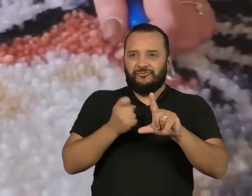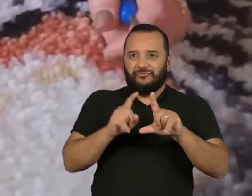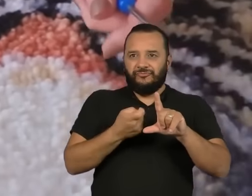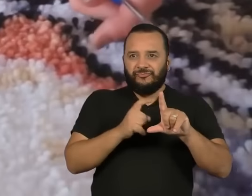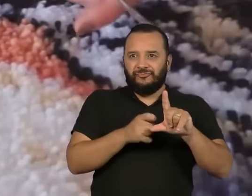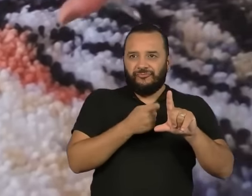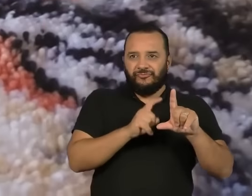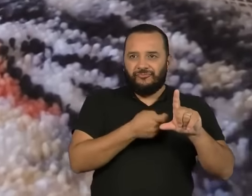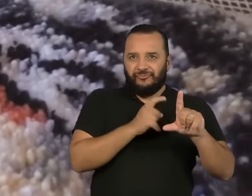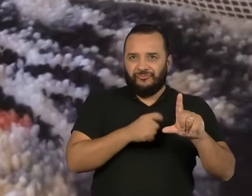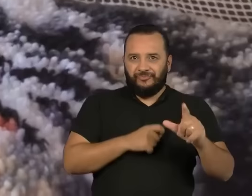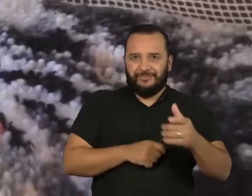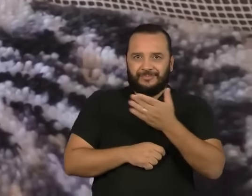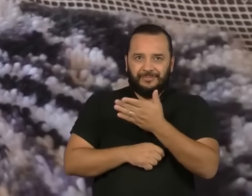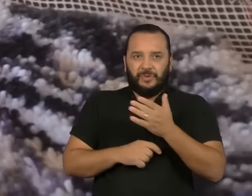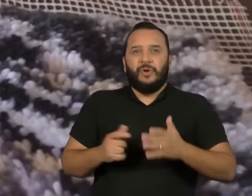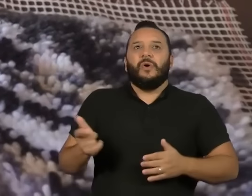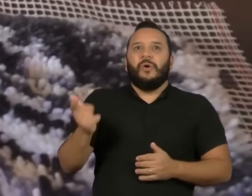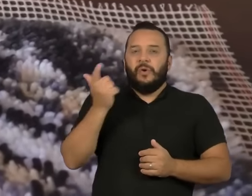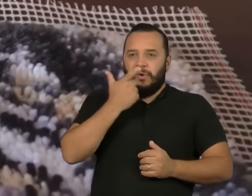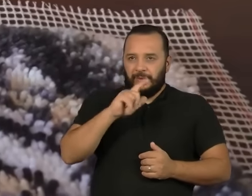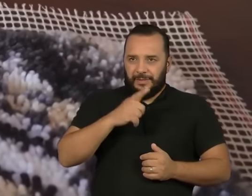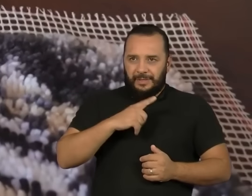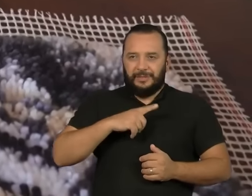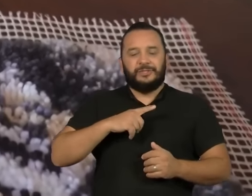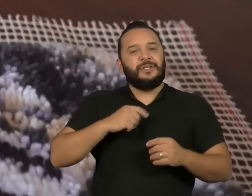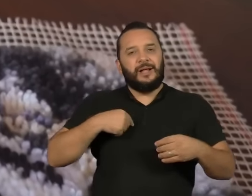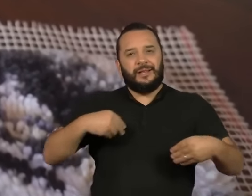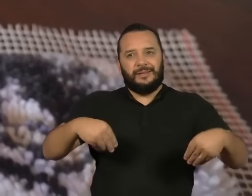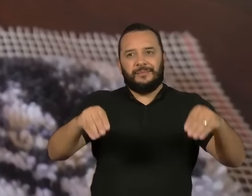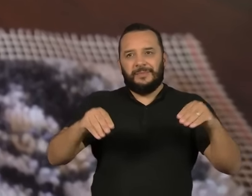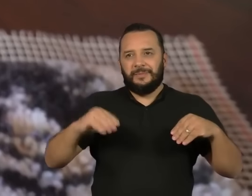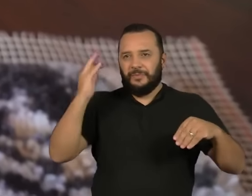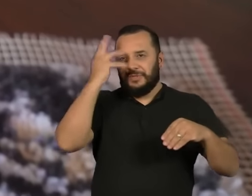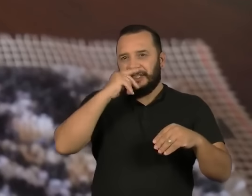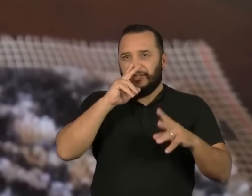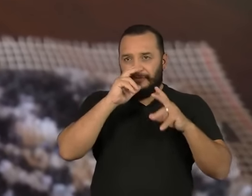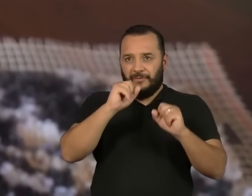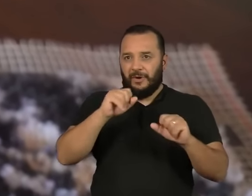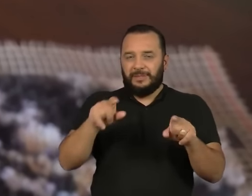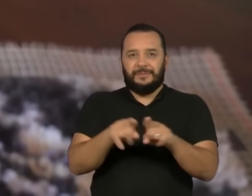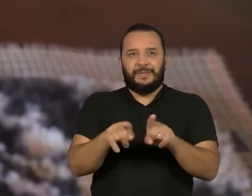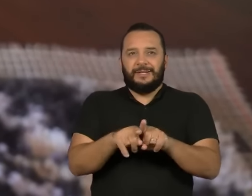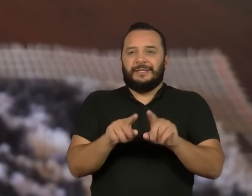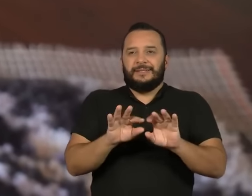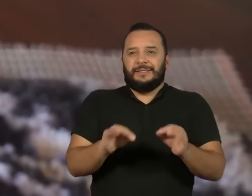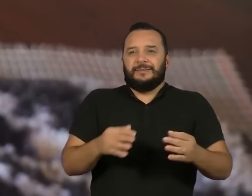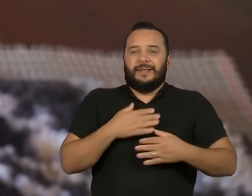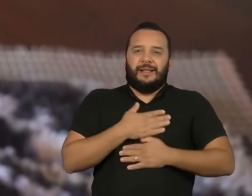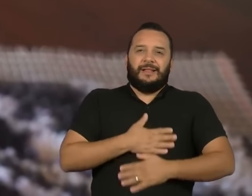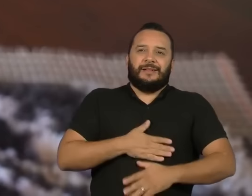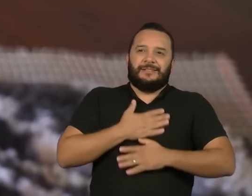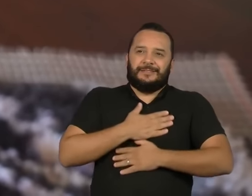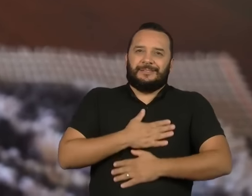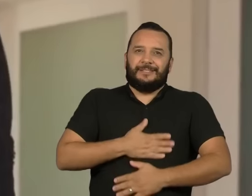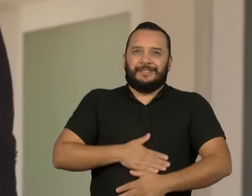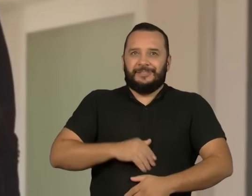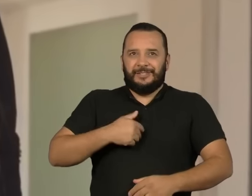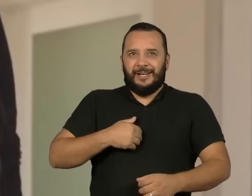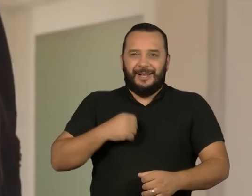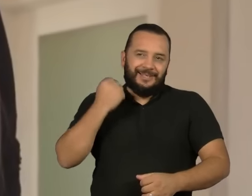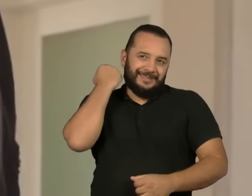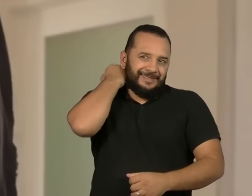Além de resultar em tapetes e passadeiras bonitas e resistentes, é uma atividade simples, relaxante e que reduz o estresse